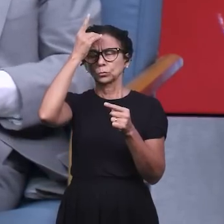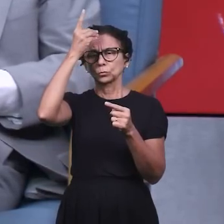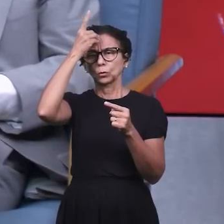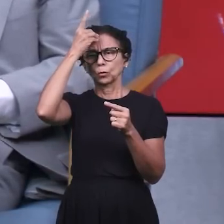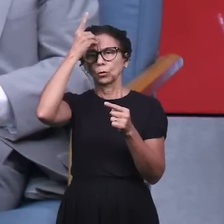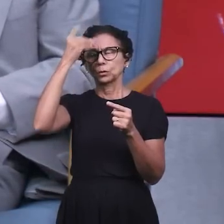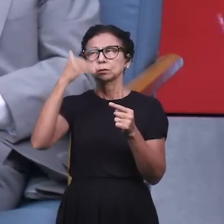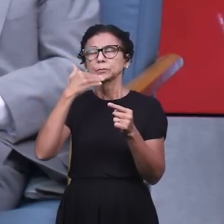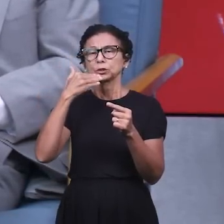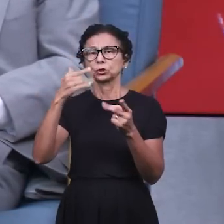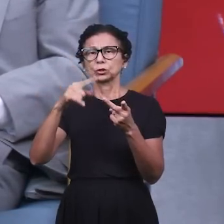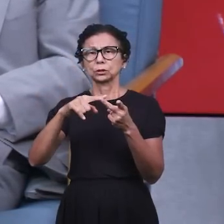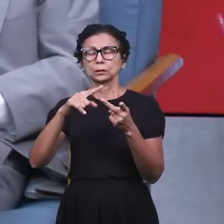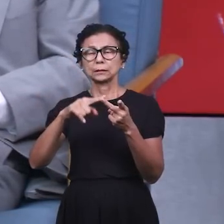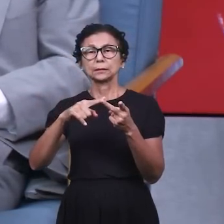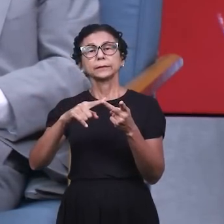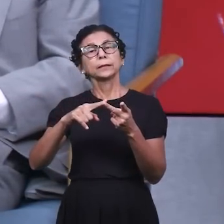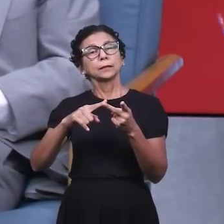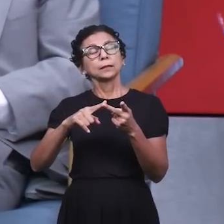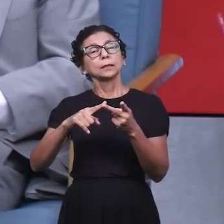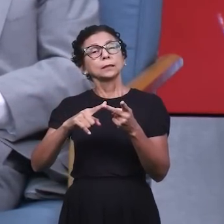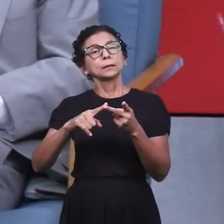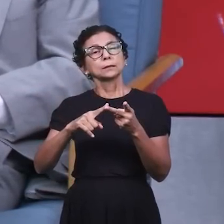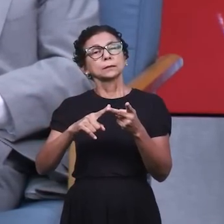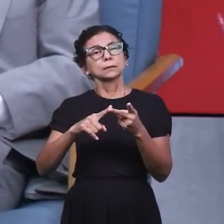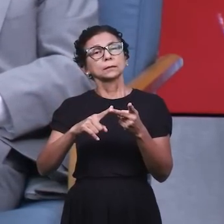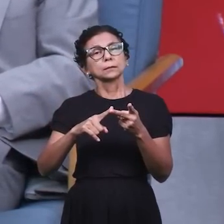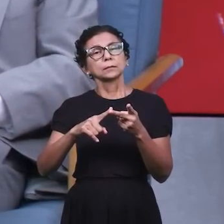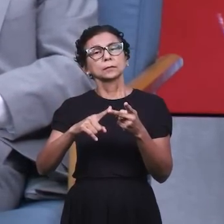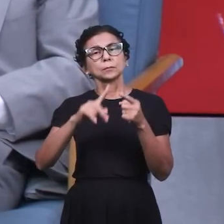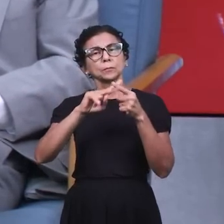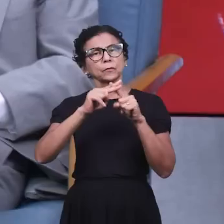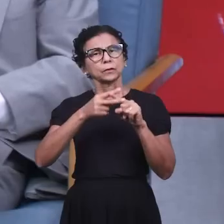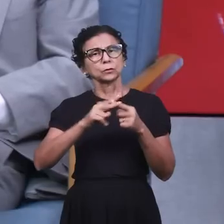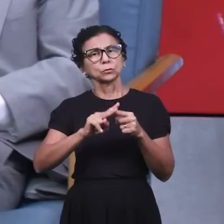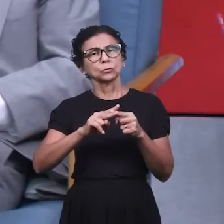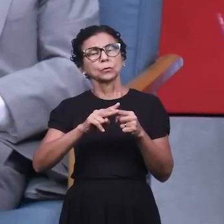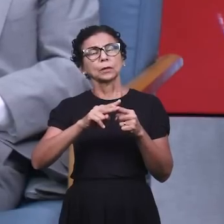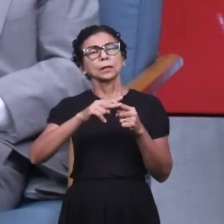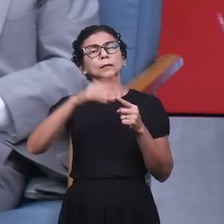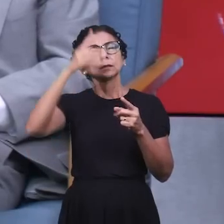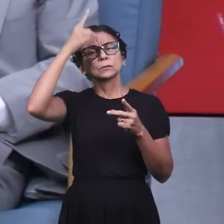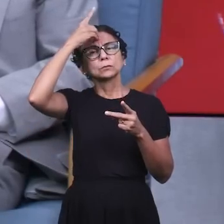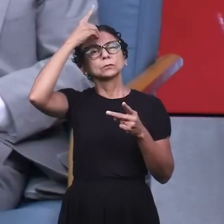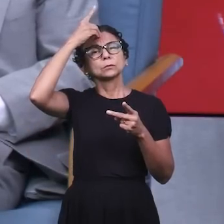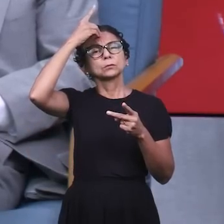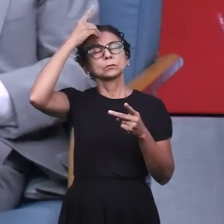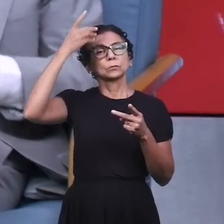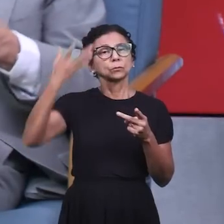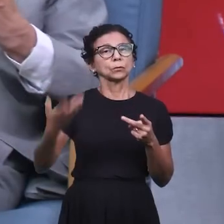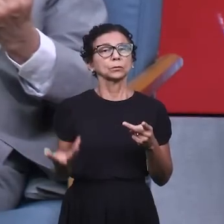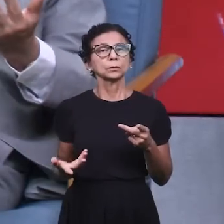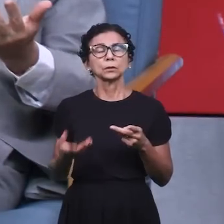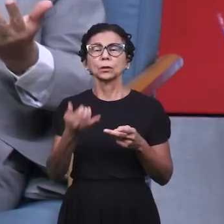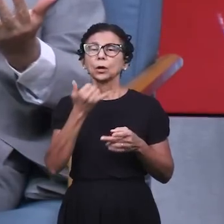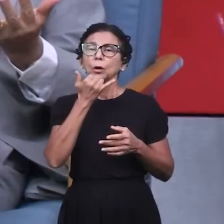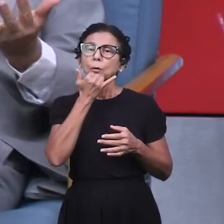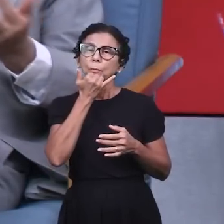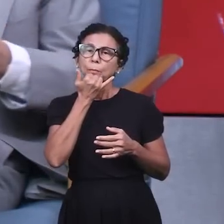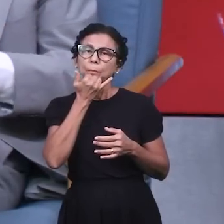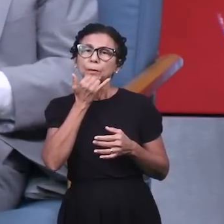dom, pelos dons espirituais, pelo aperfeiçoamento dos dons espirituais,